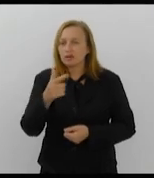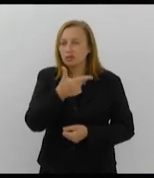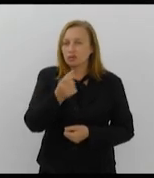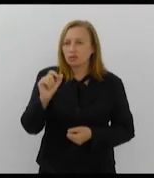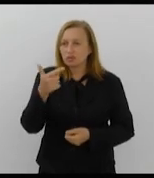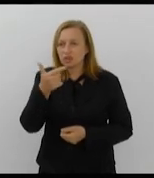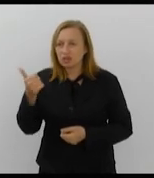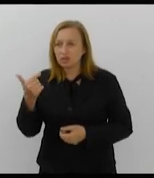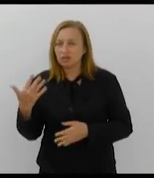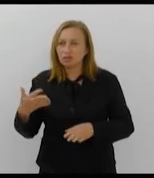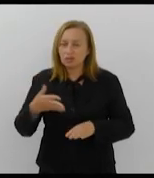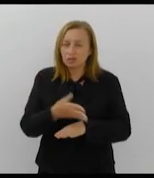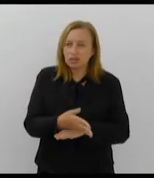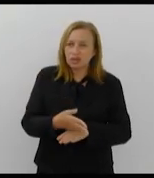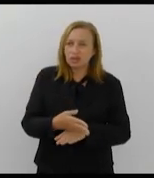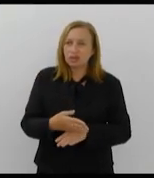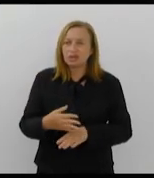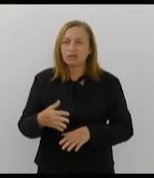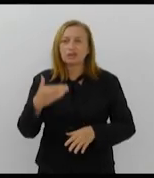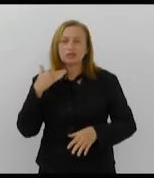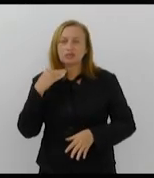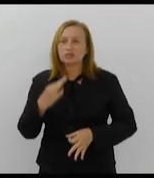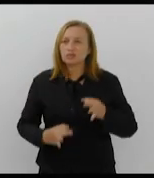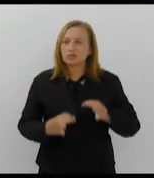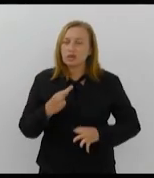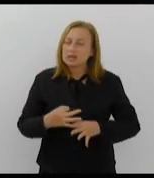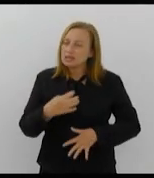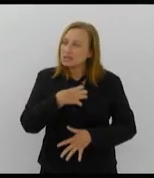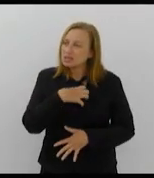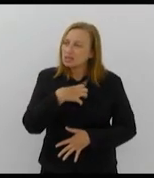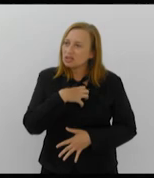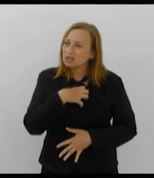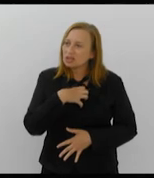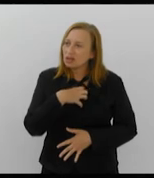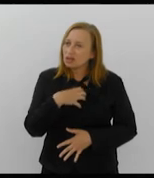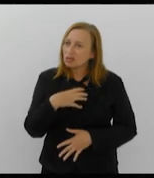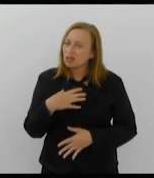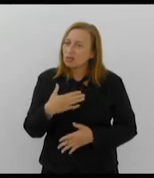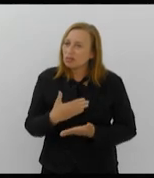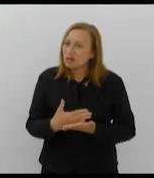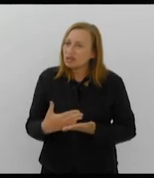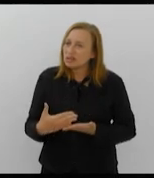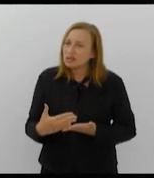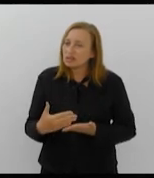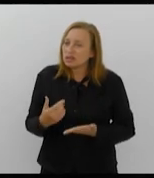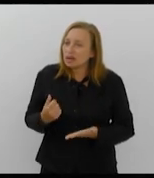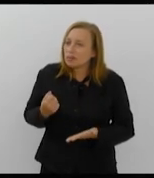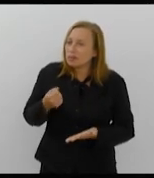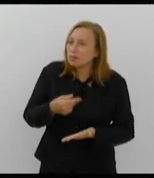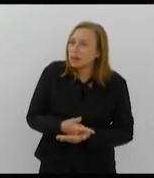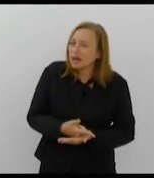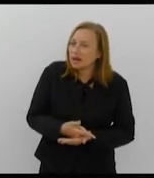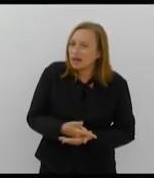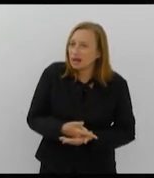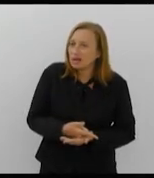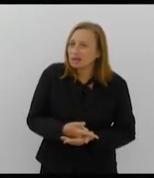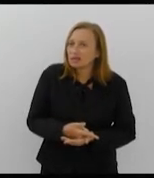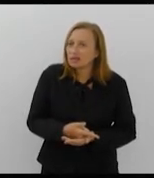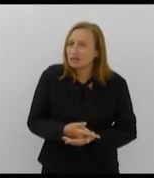na magistratura fluminense, senti que estava começando a pagar uma dívida histórica que minha família sempre carregou com o Rio de